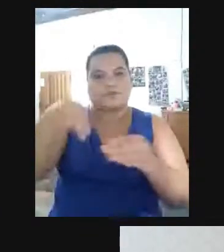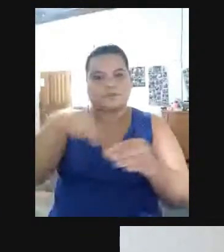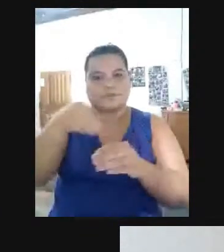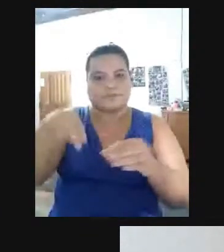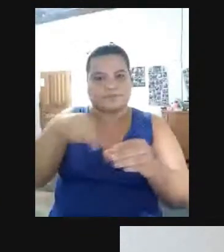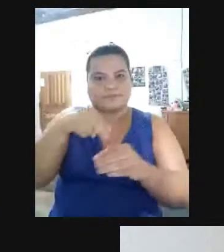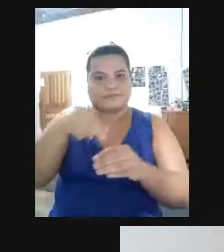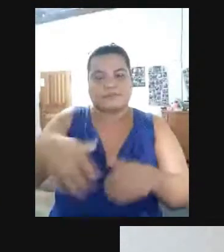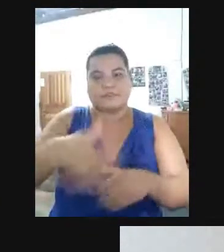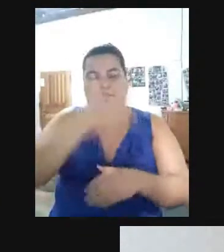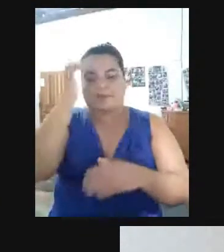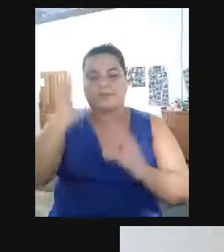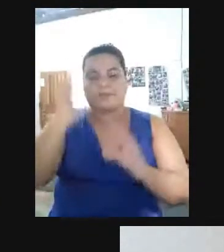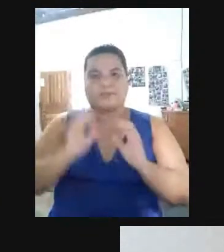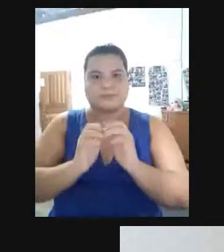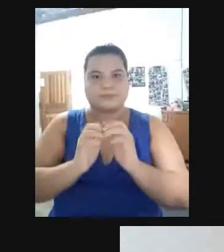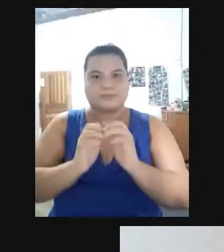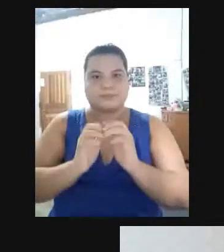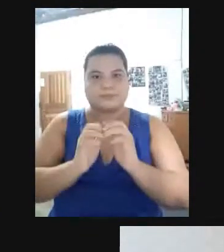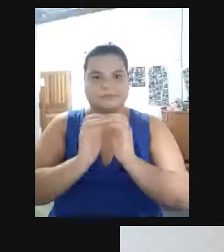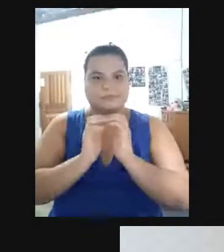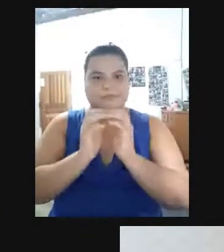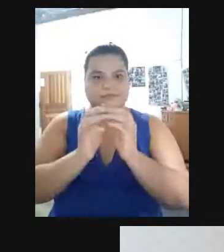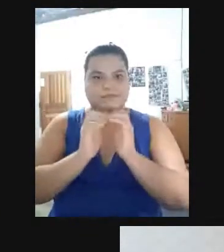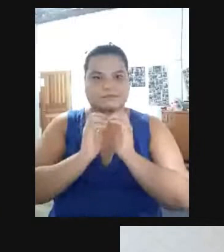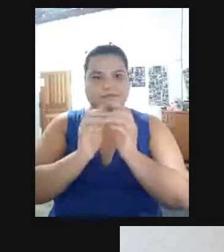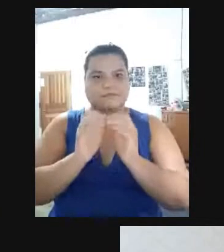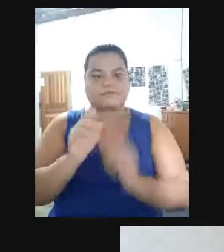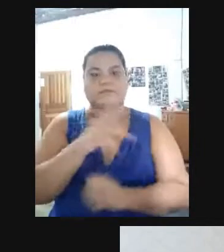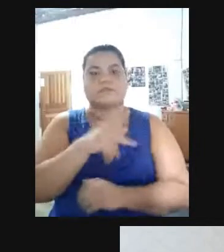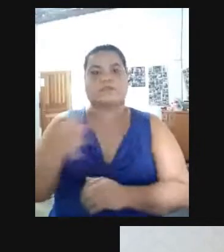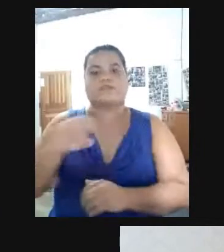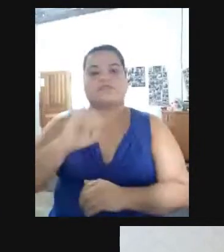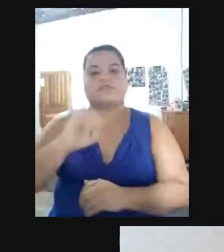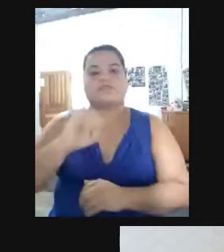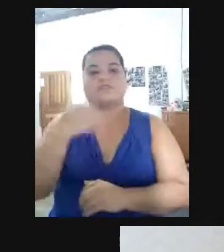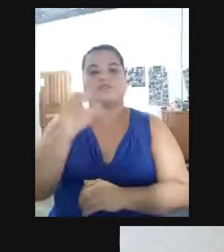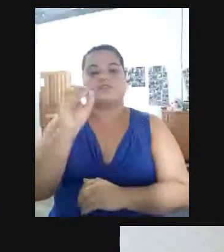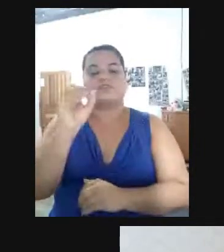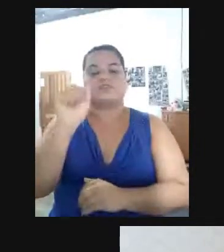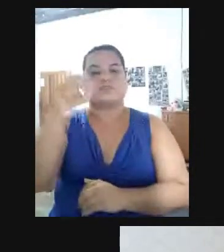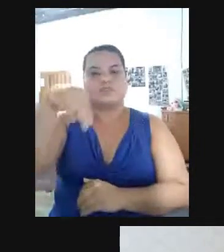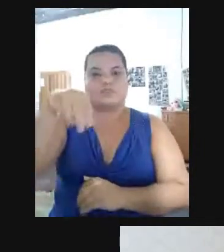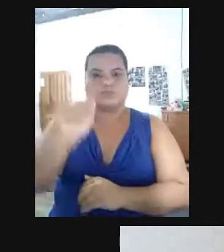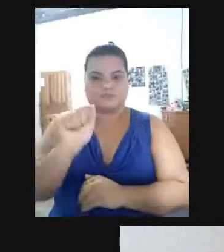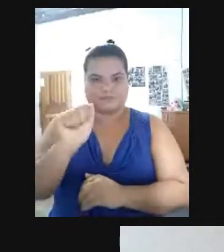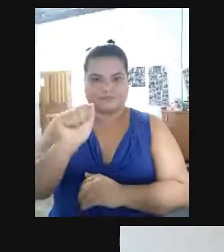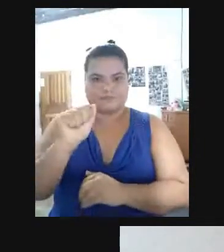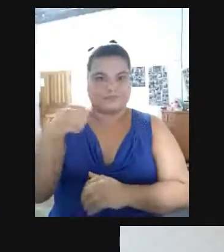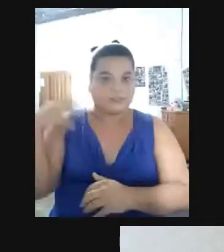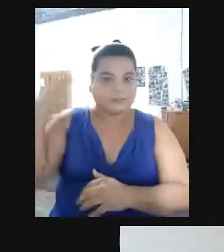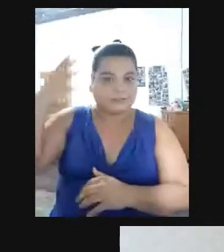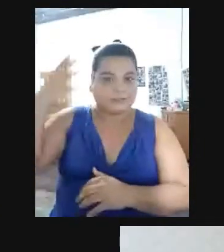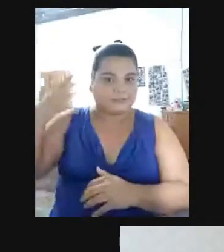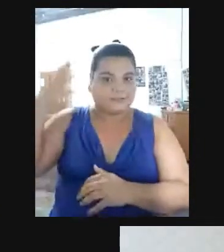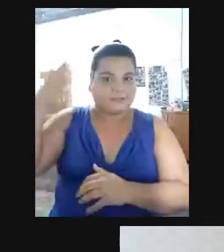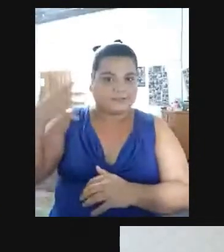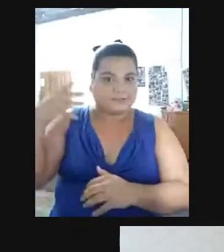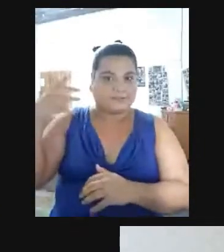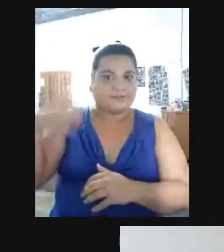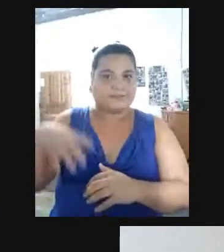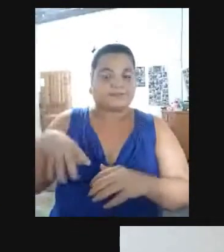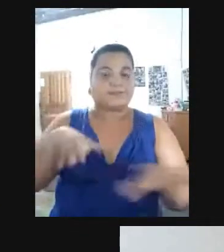Autista, essa palestra será proferida pela professora doutora Joana Leite. Nossa palestrante possui graduação